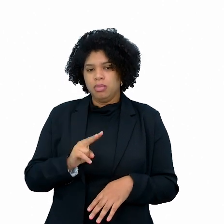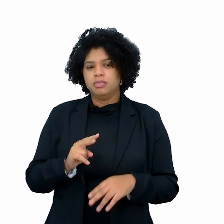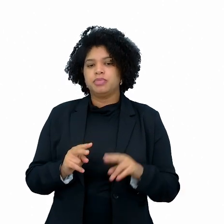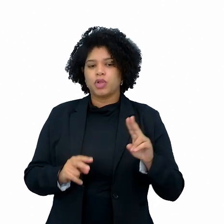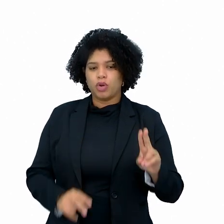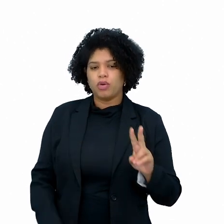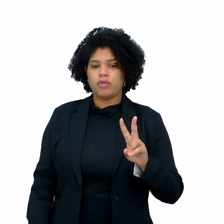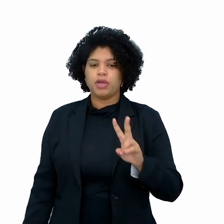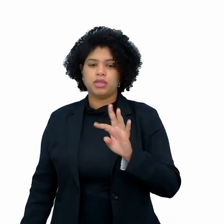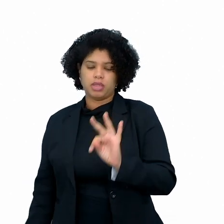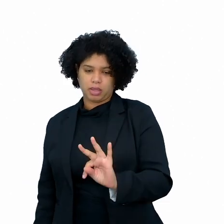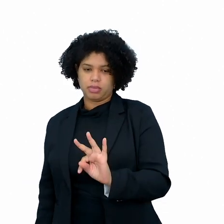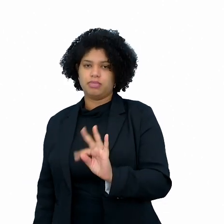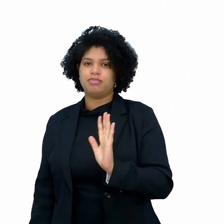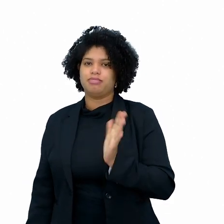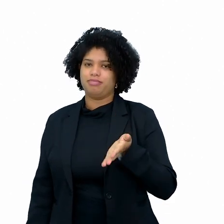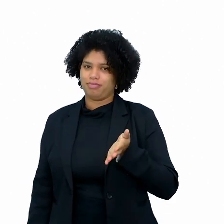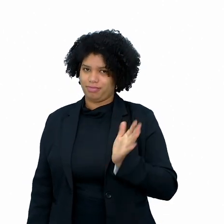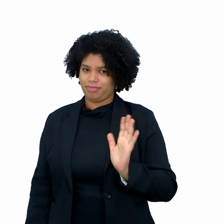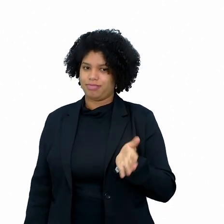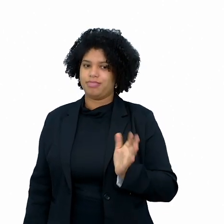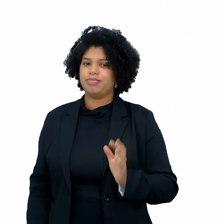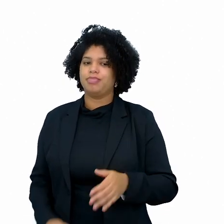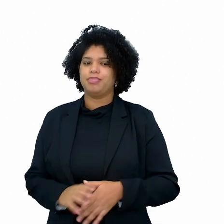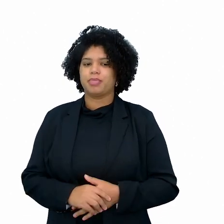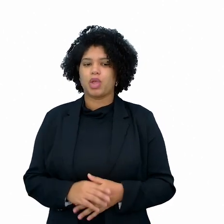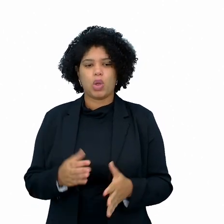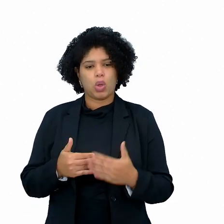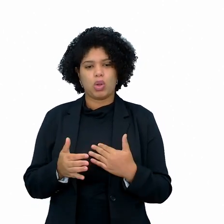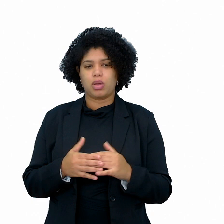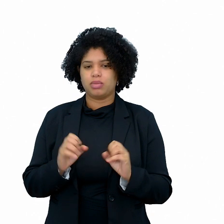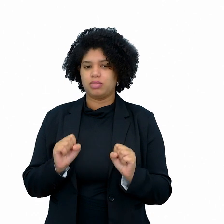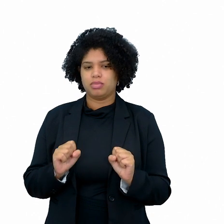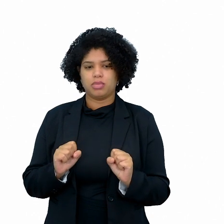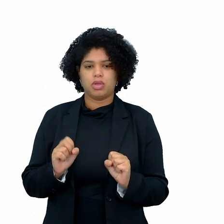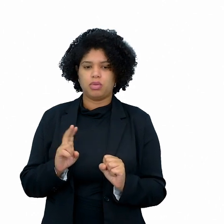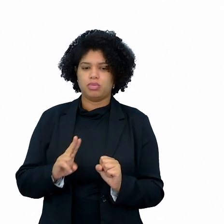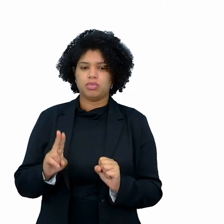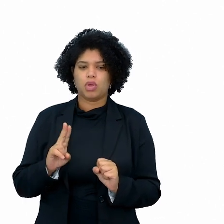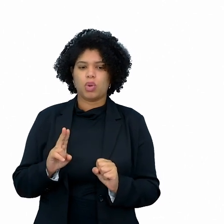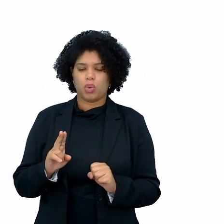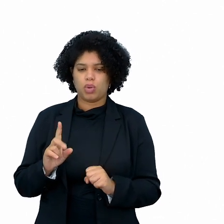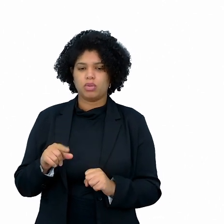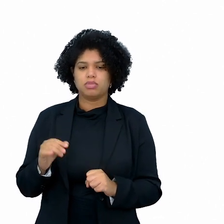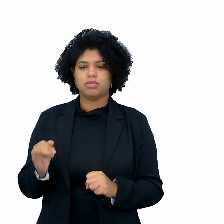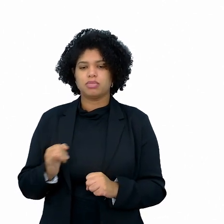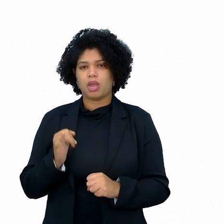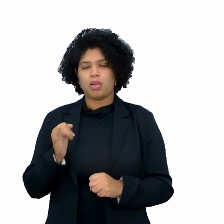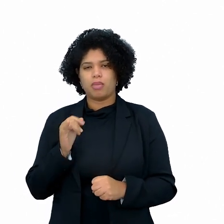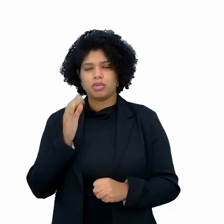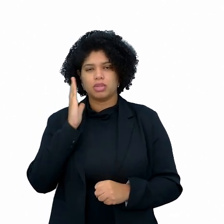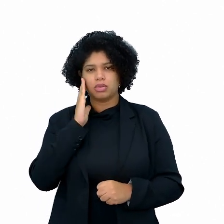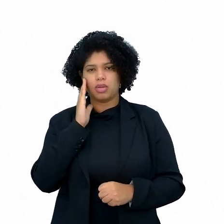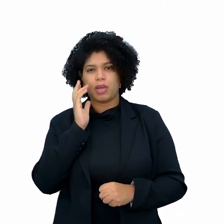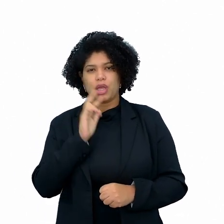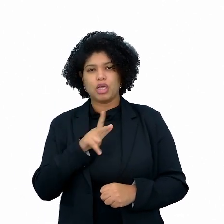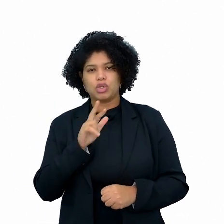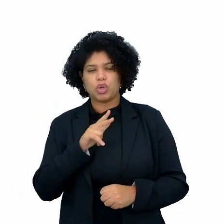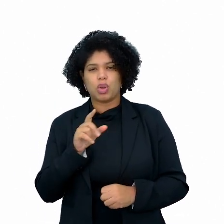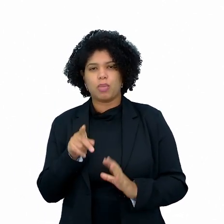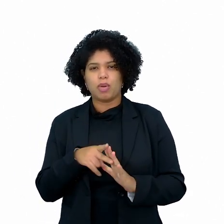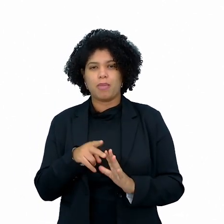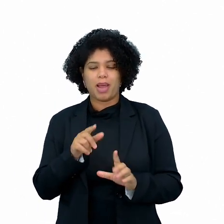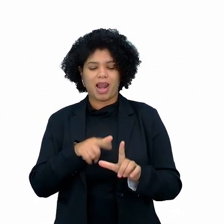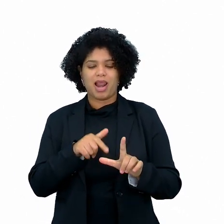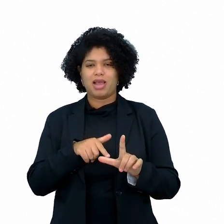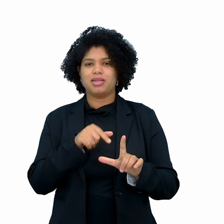aqui. Então, qualquer um pode ser. Então, o importante não é a incógnita,